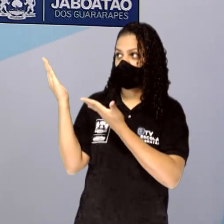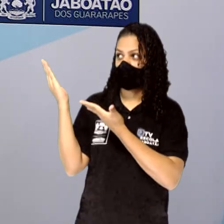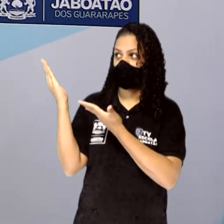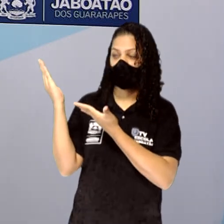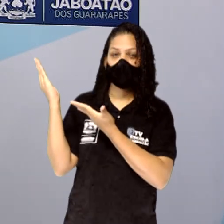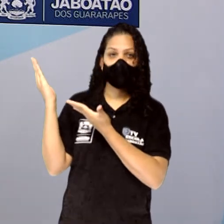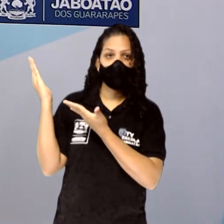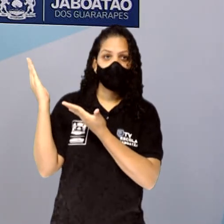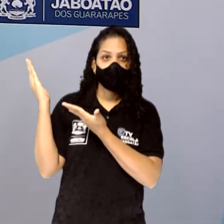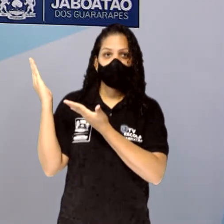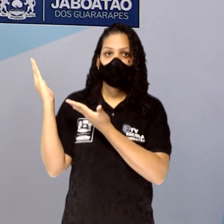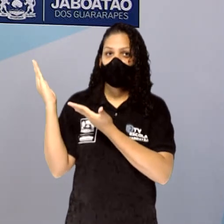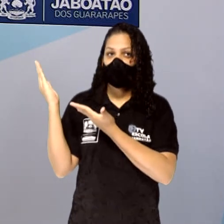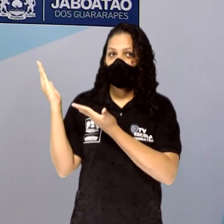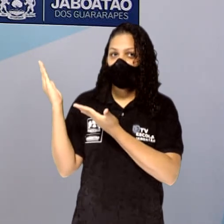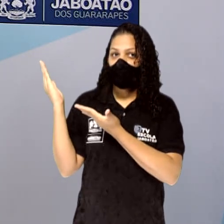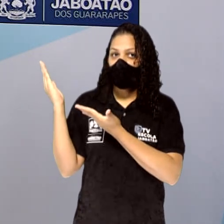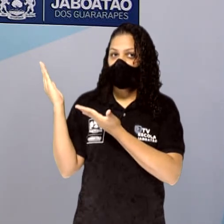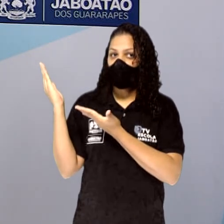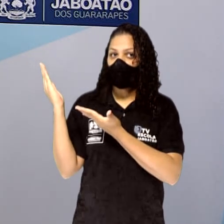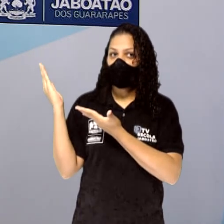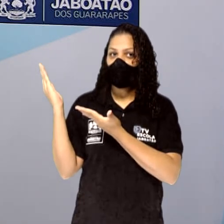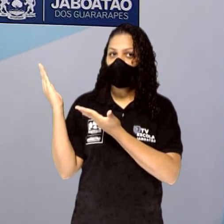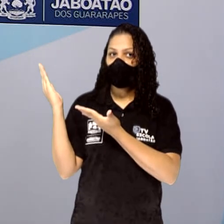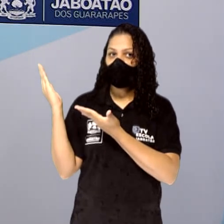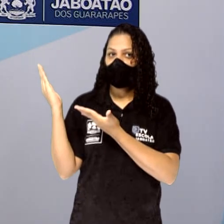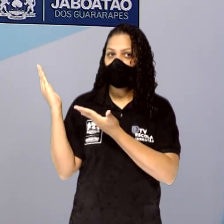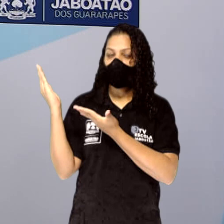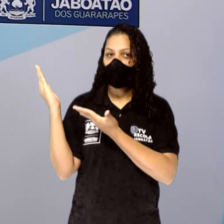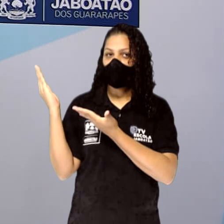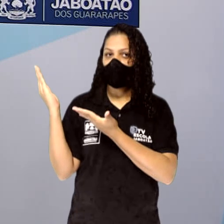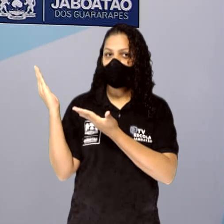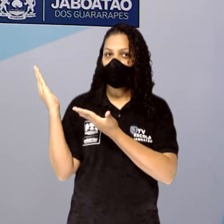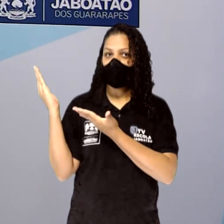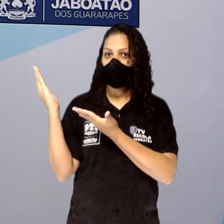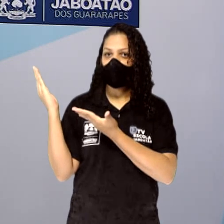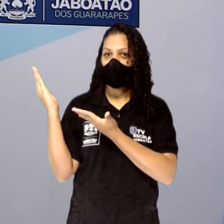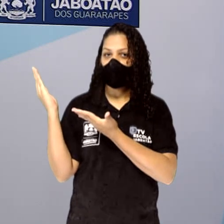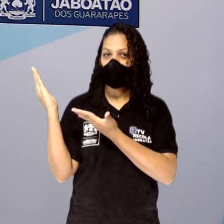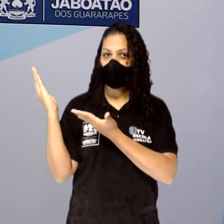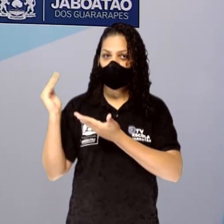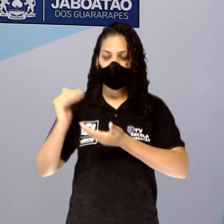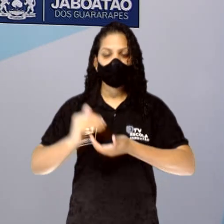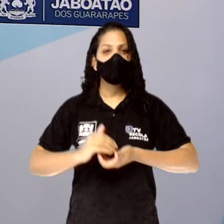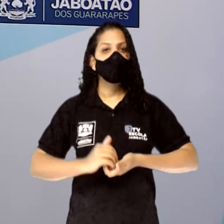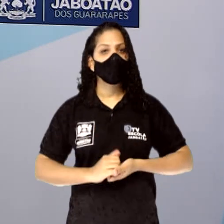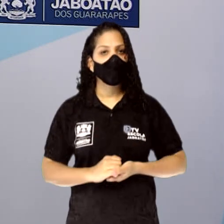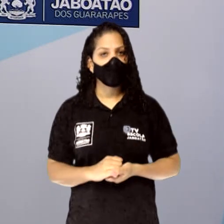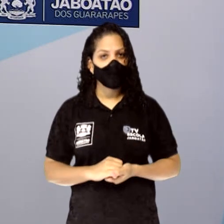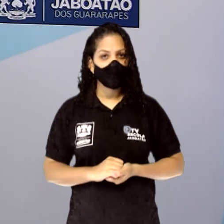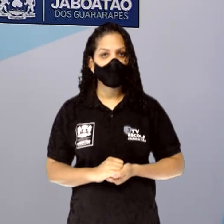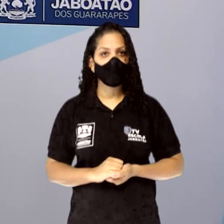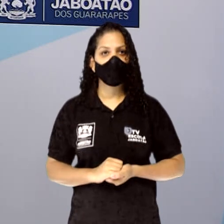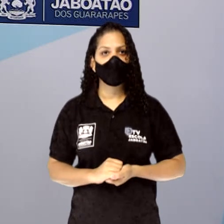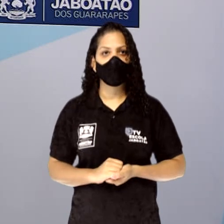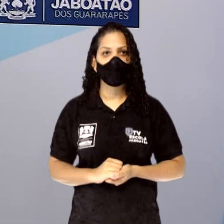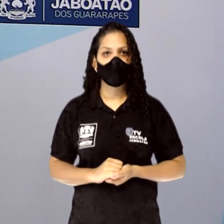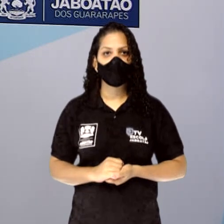ver esse exemplo daí. She is my sister, Louise, and she is